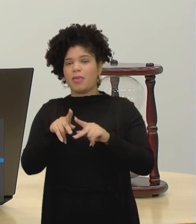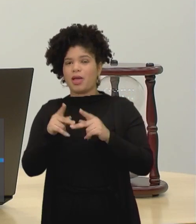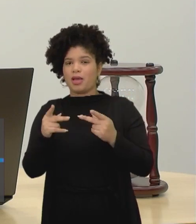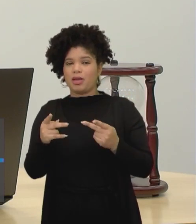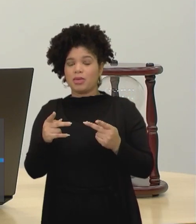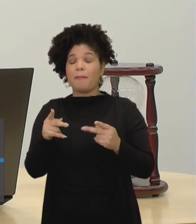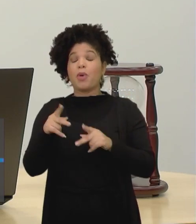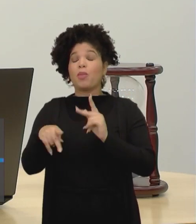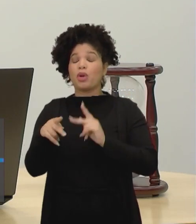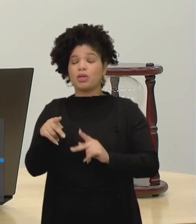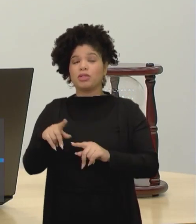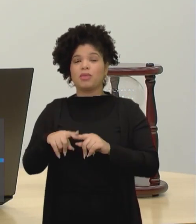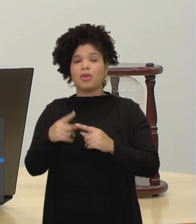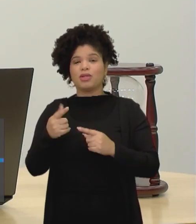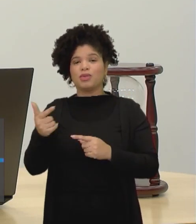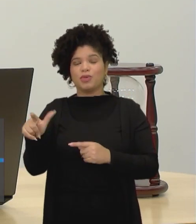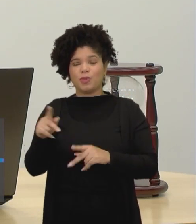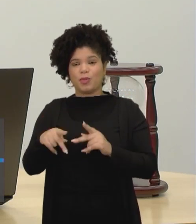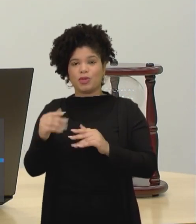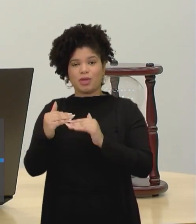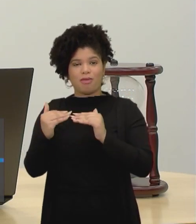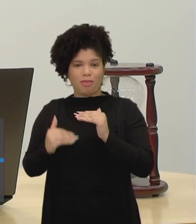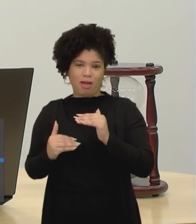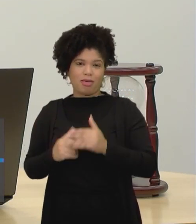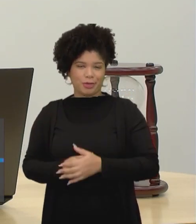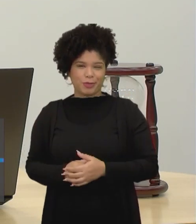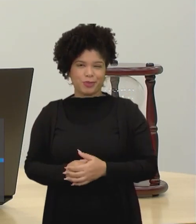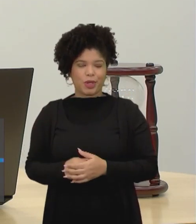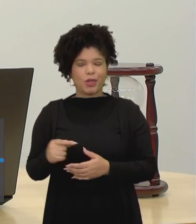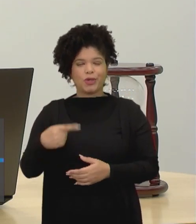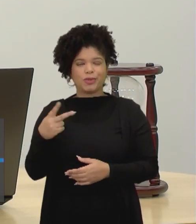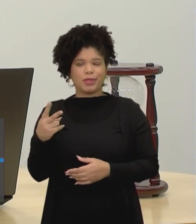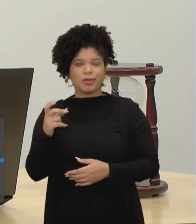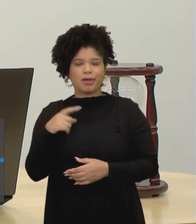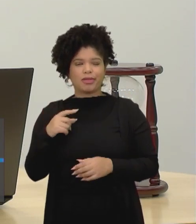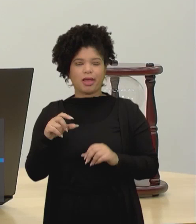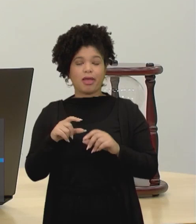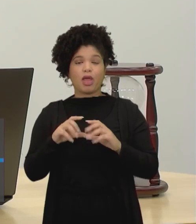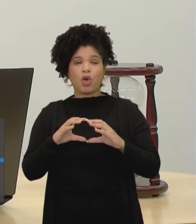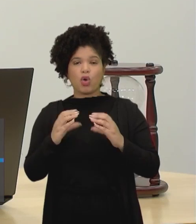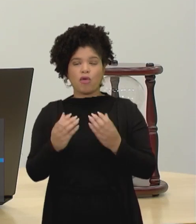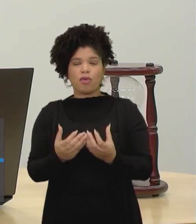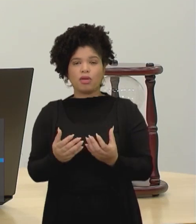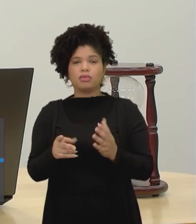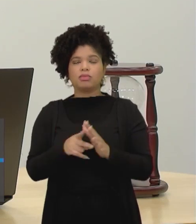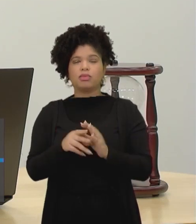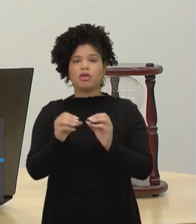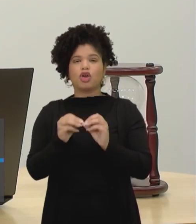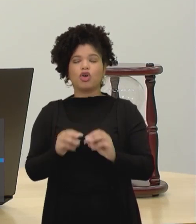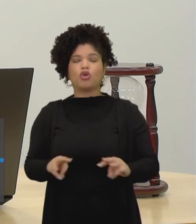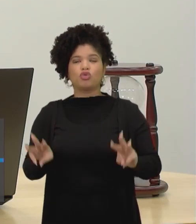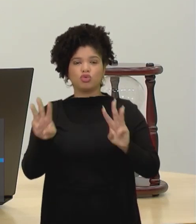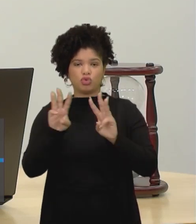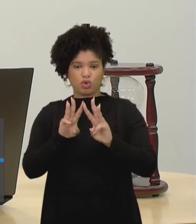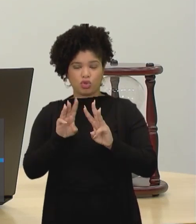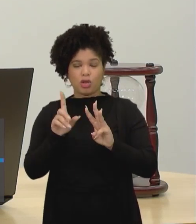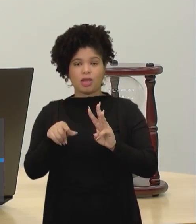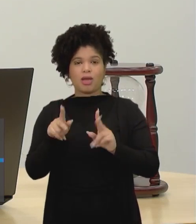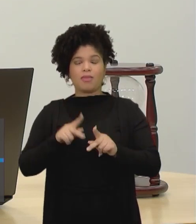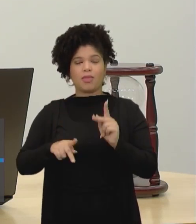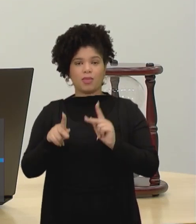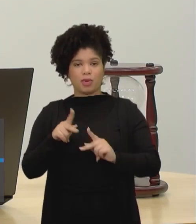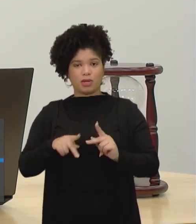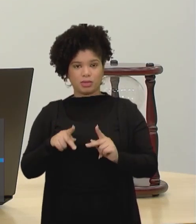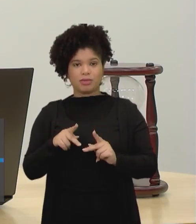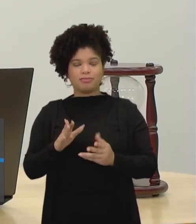Conferência de Bandung, que está ali atrelada à ONU, né, na autodeterminação dos povos,